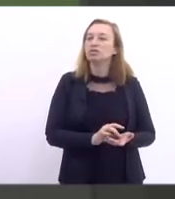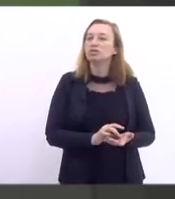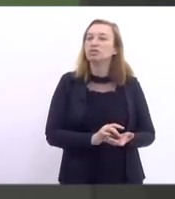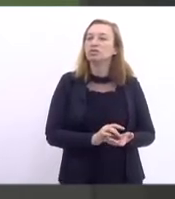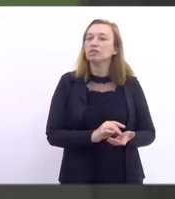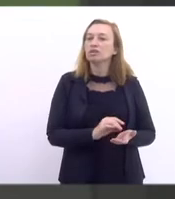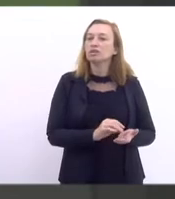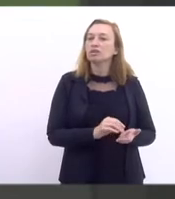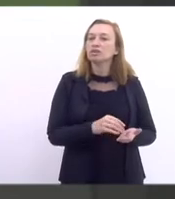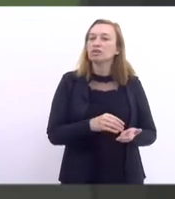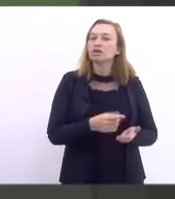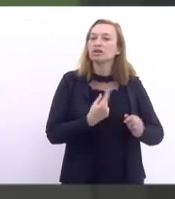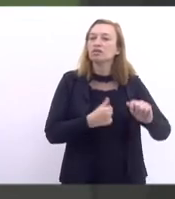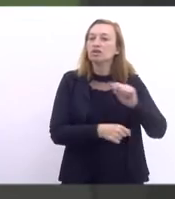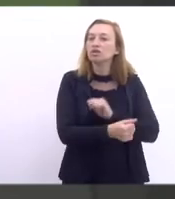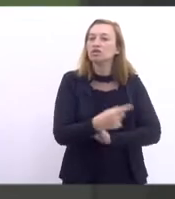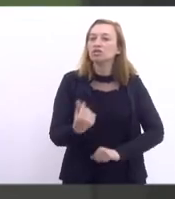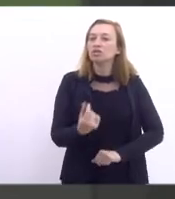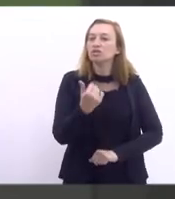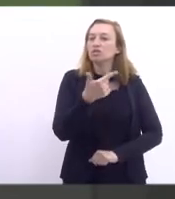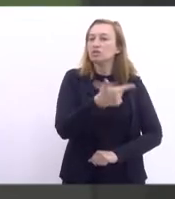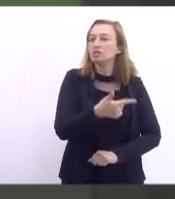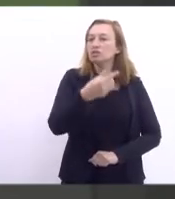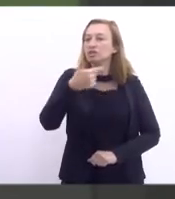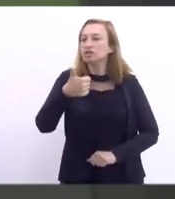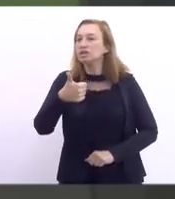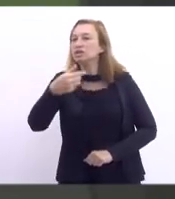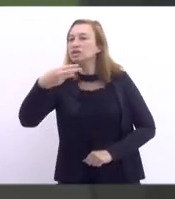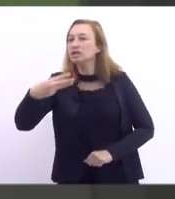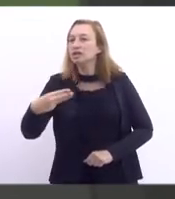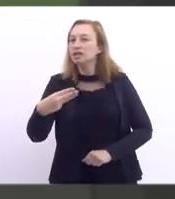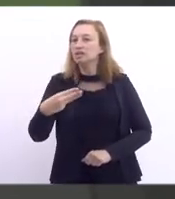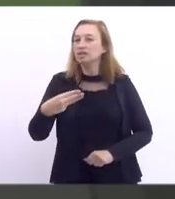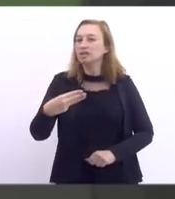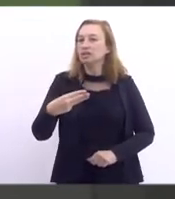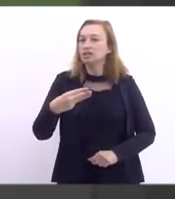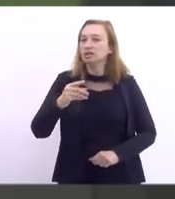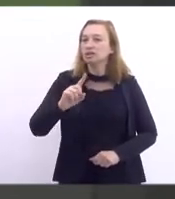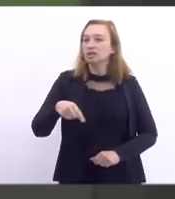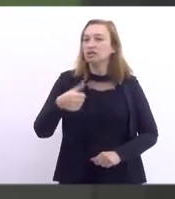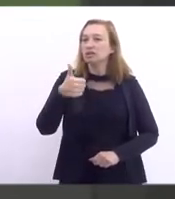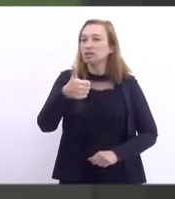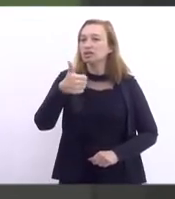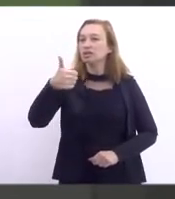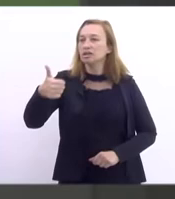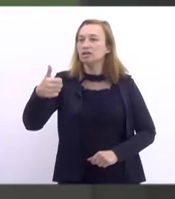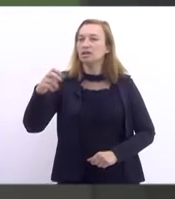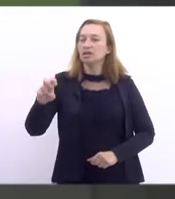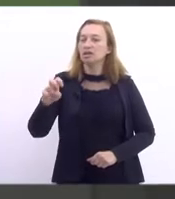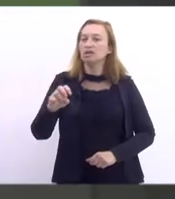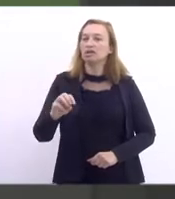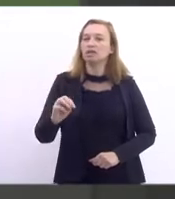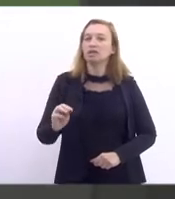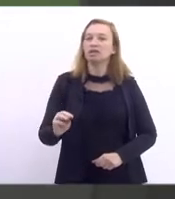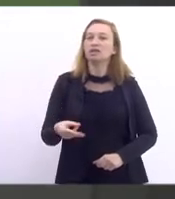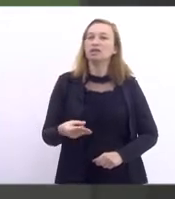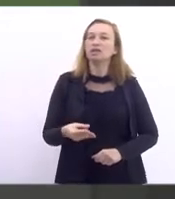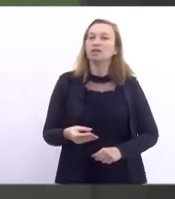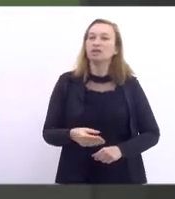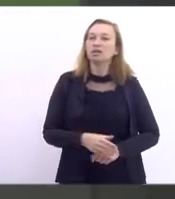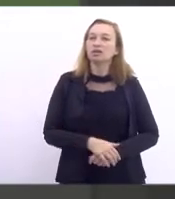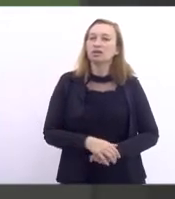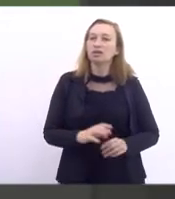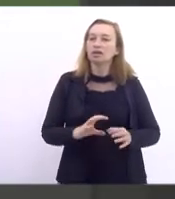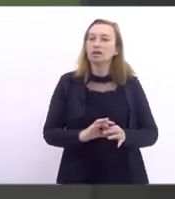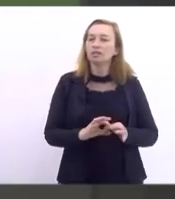destinados a investimentos o valor de 213 13 milhões enquanto a partir da abertura